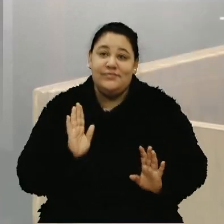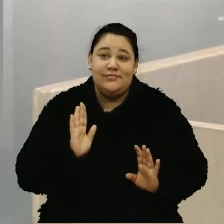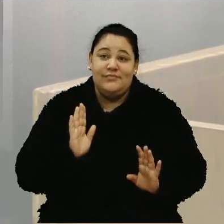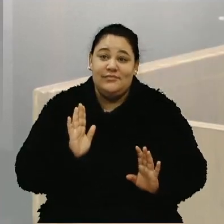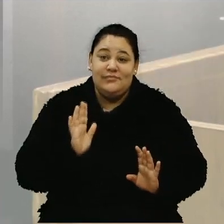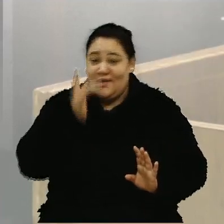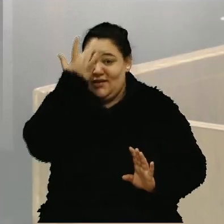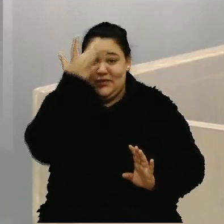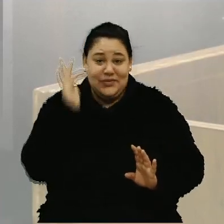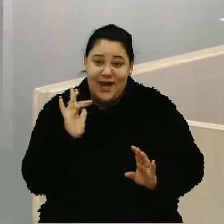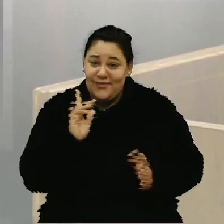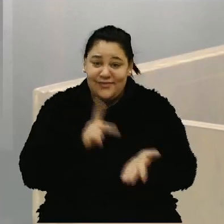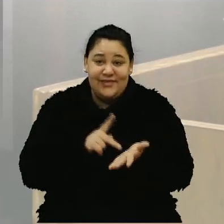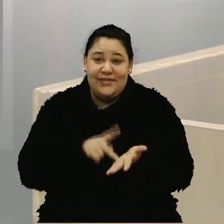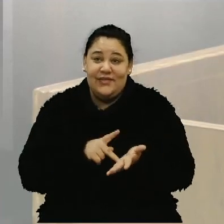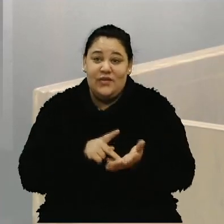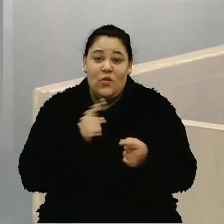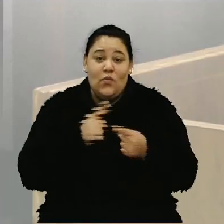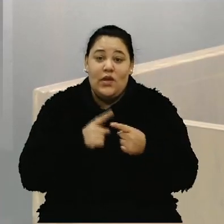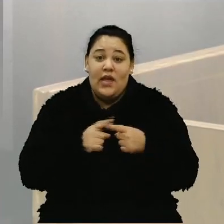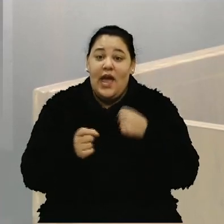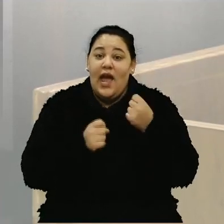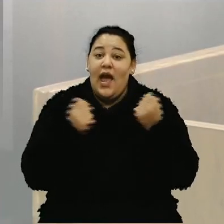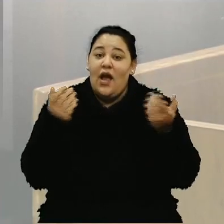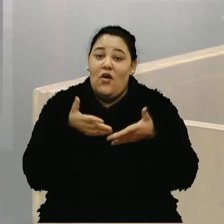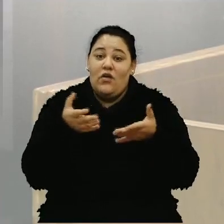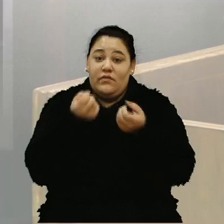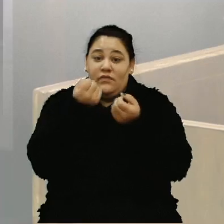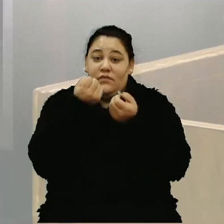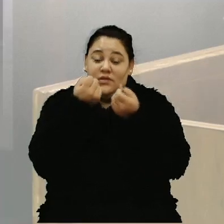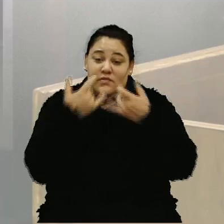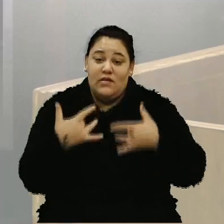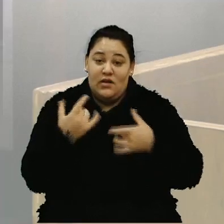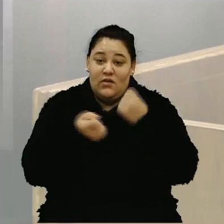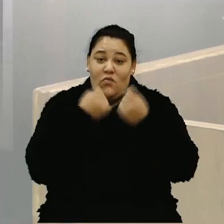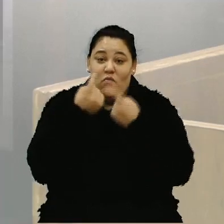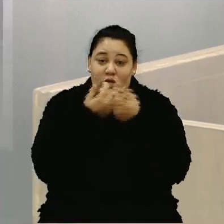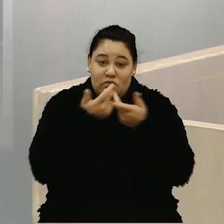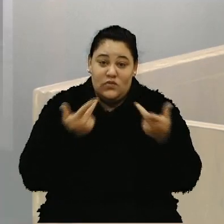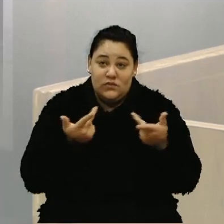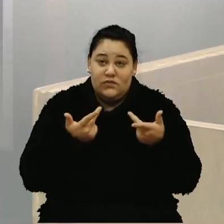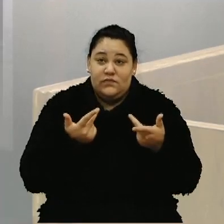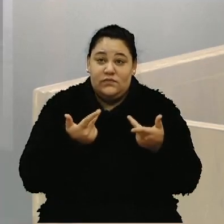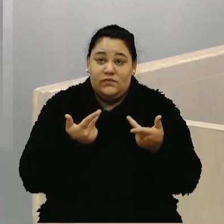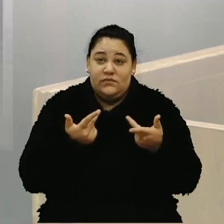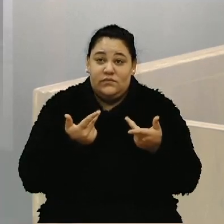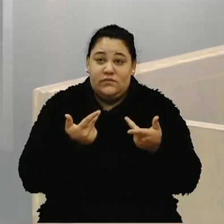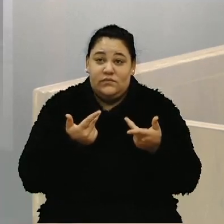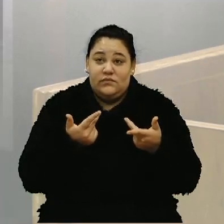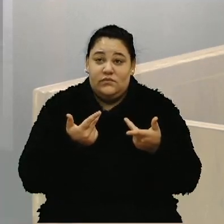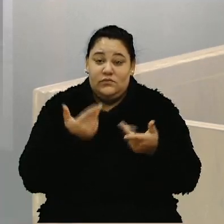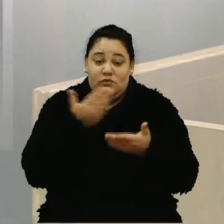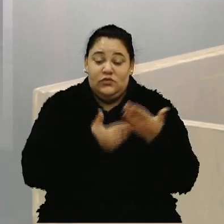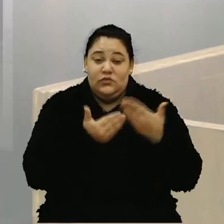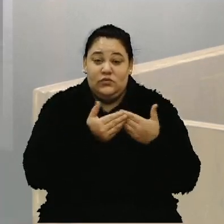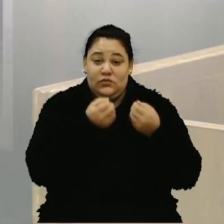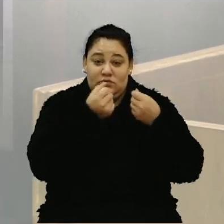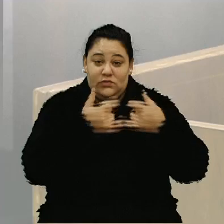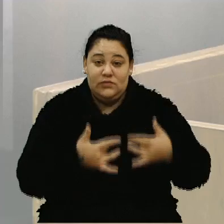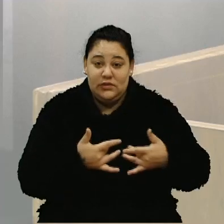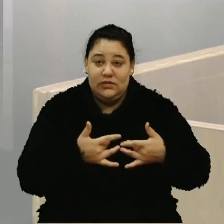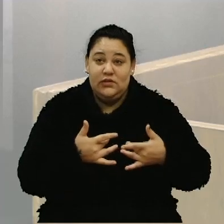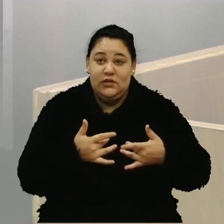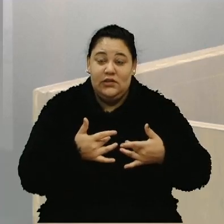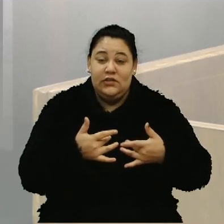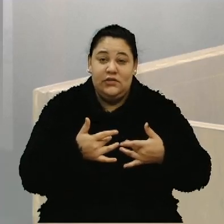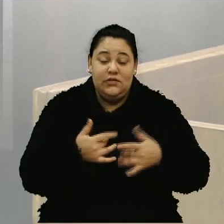mesmo. Porque agora eu vou relatar alguns pontos que está, né, todos eles traçados ali dentro do jornal